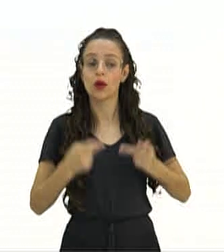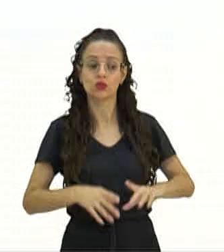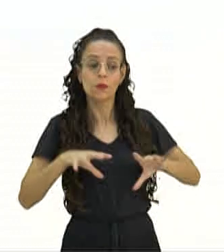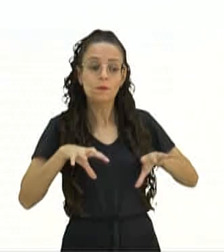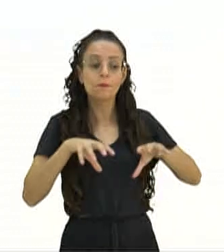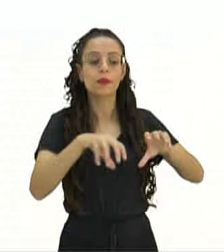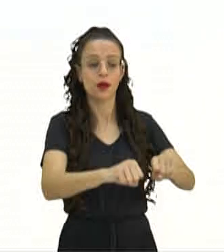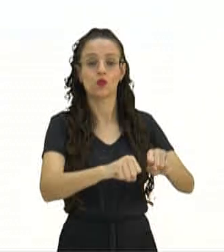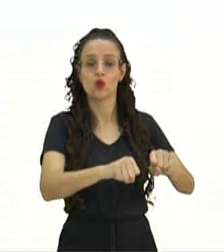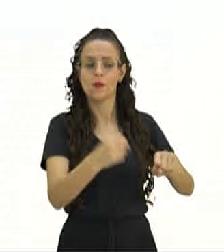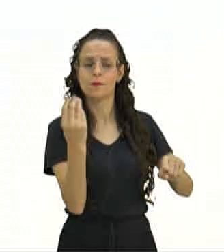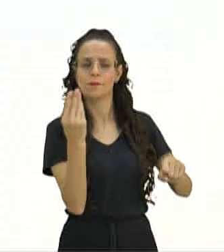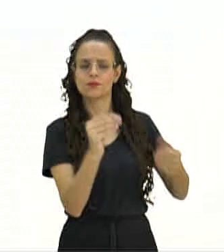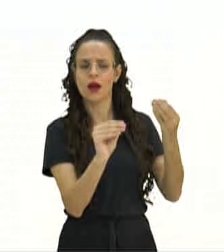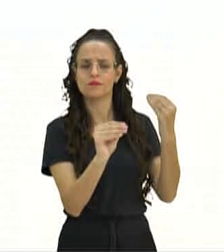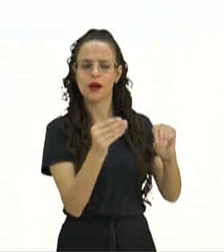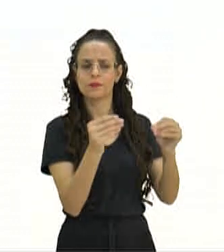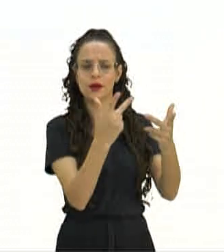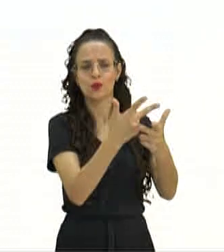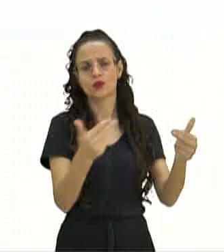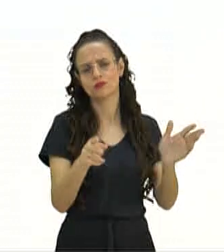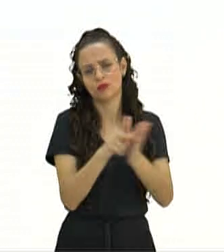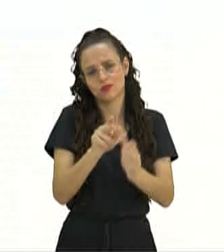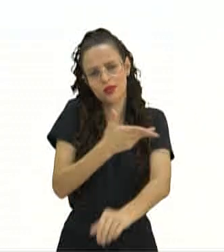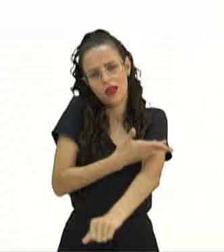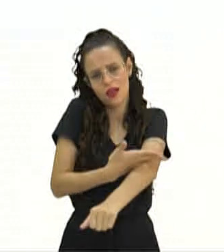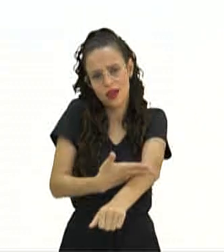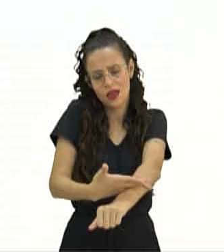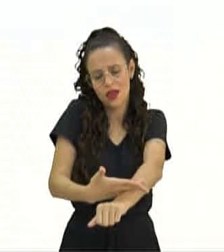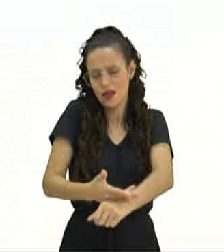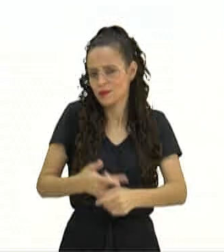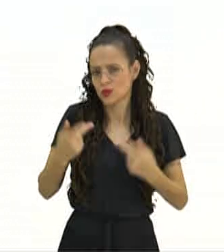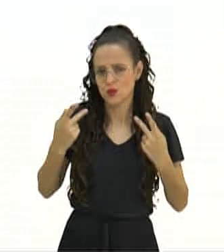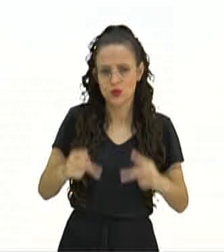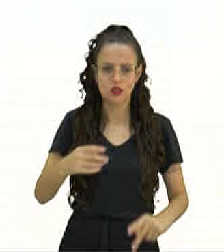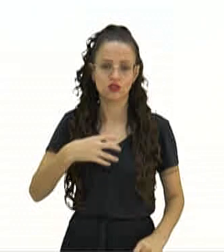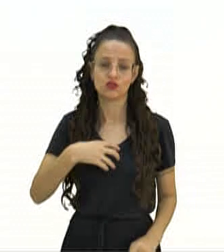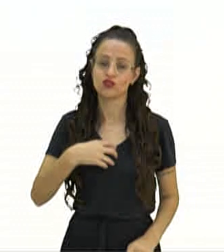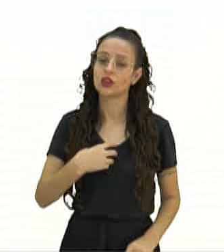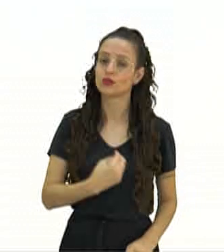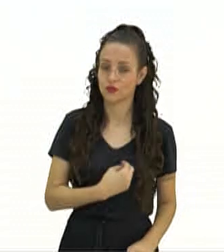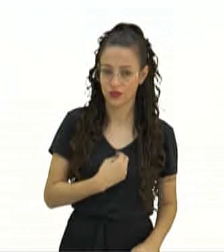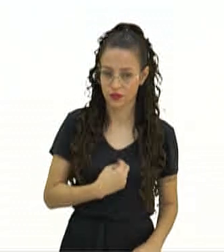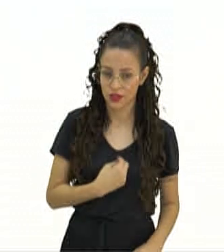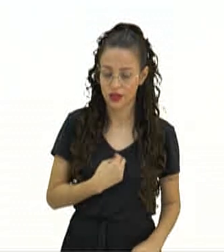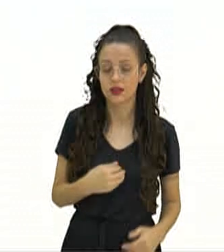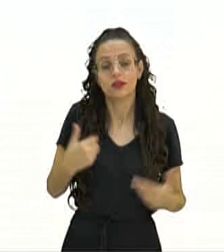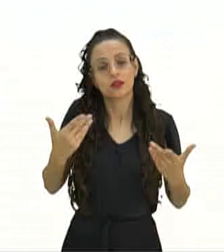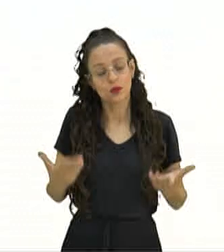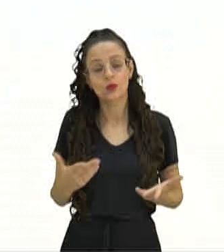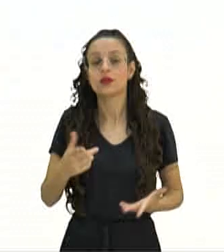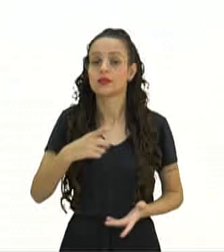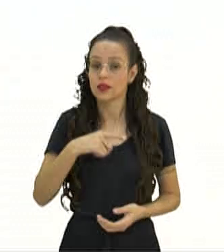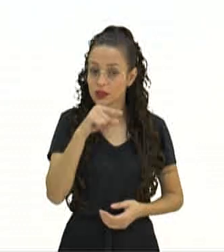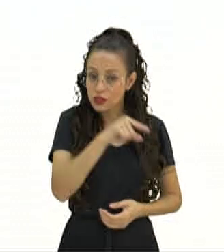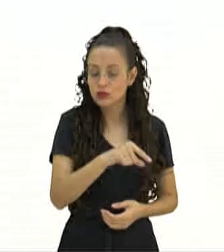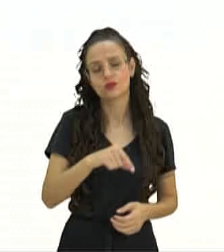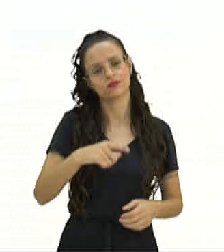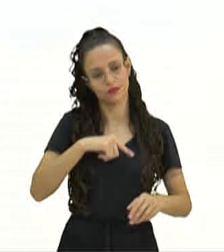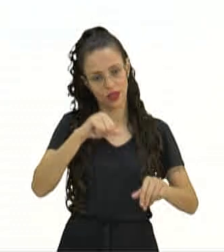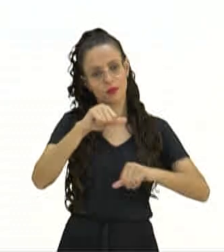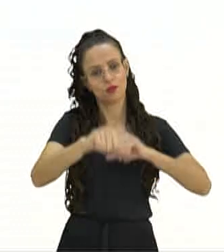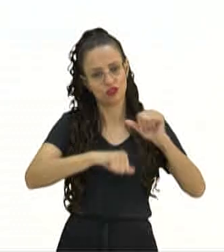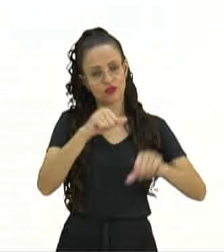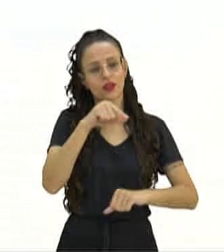colocou elementos ali dos seus hábitos, dos seus costumes, do seu modo de viver. Quando eu tenho isso, eu tenho modificações